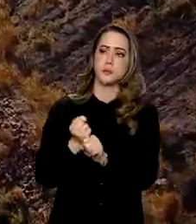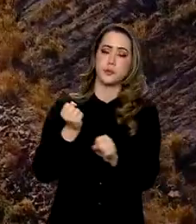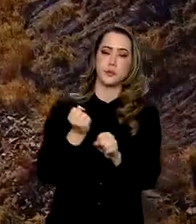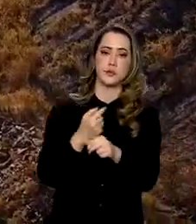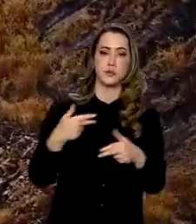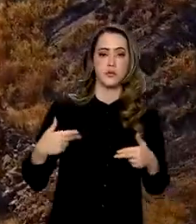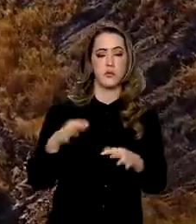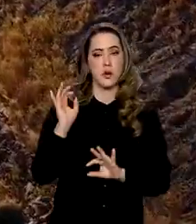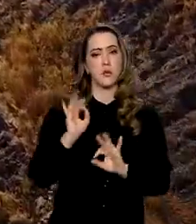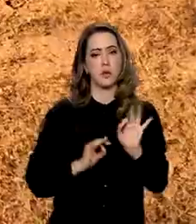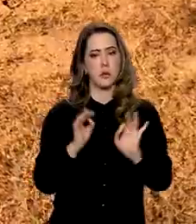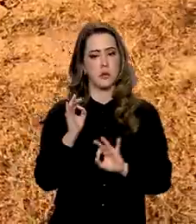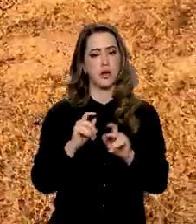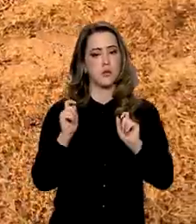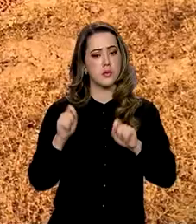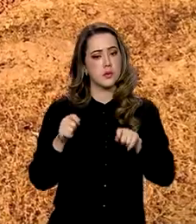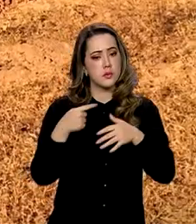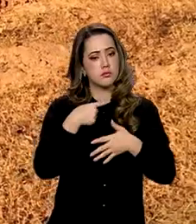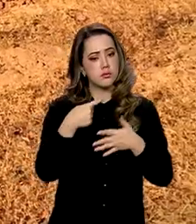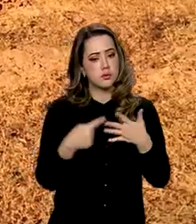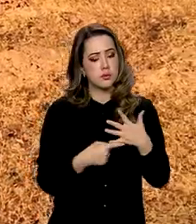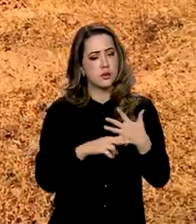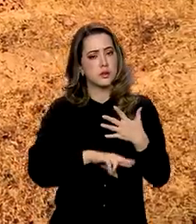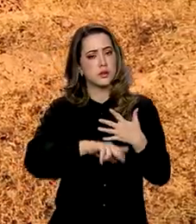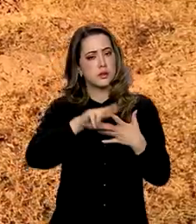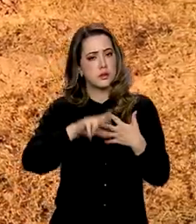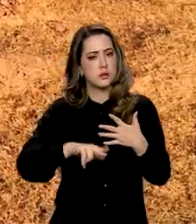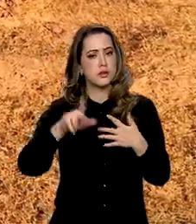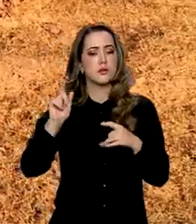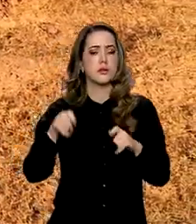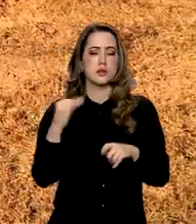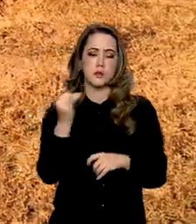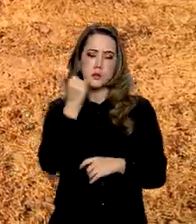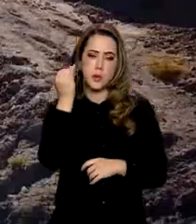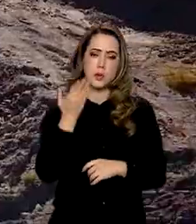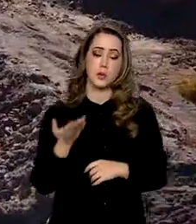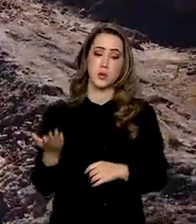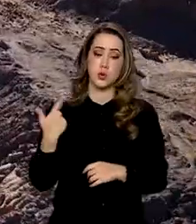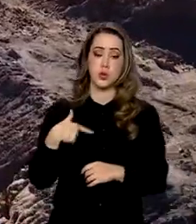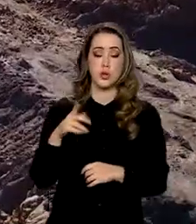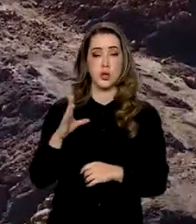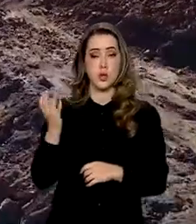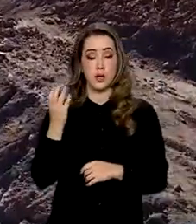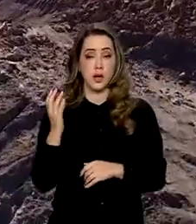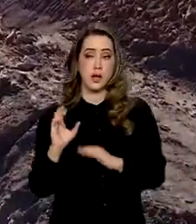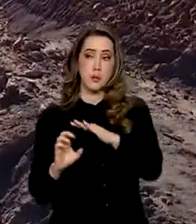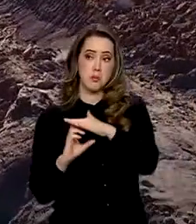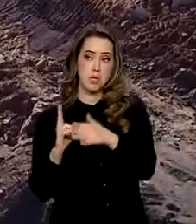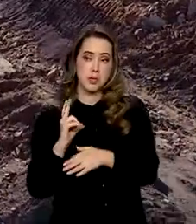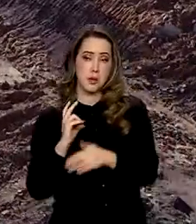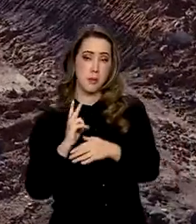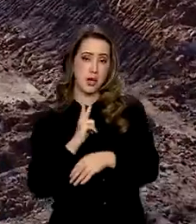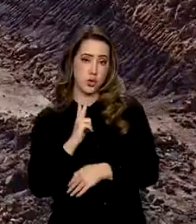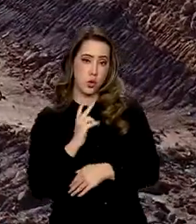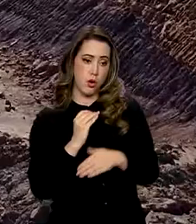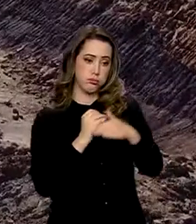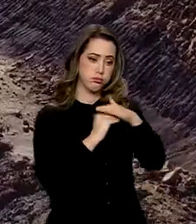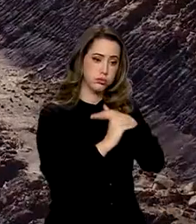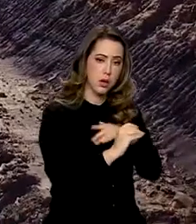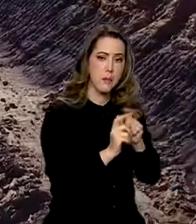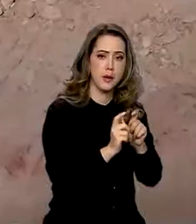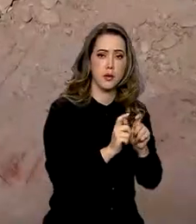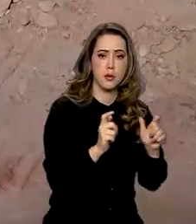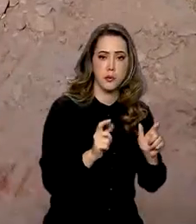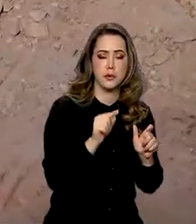prepara um cardápio diversificado e vantajoso que atrai a parcerias chinesas para o projeto de